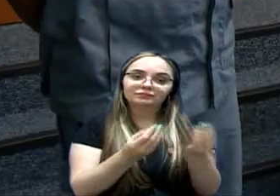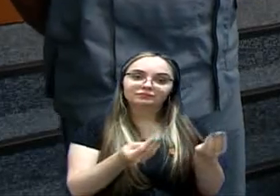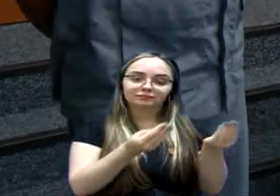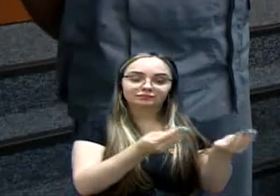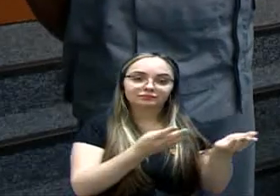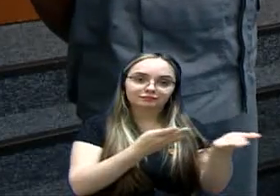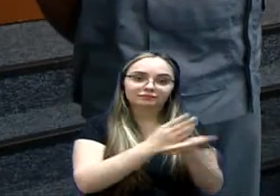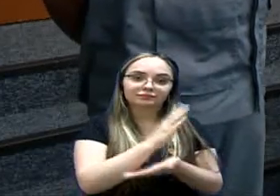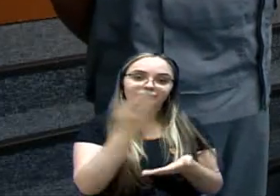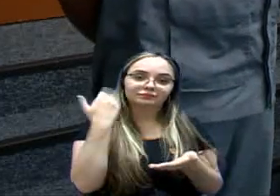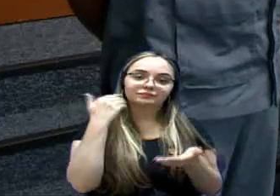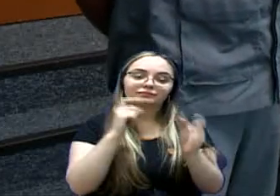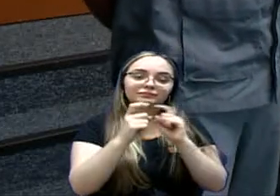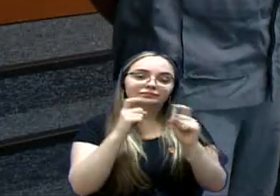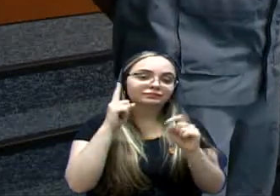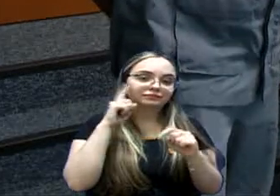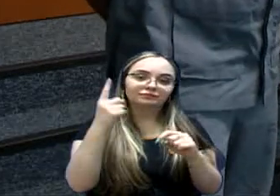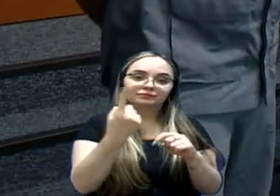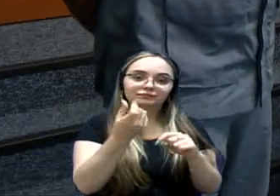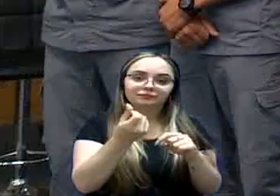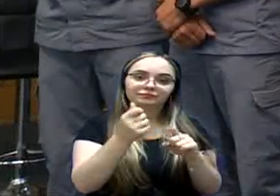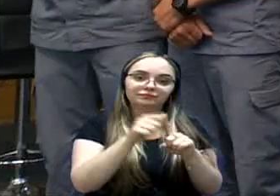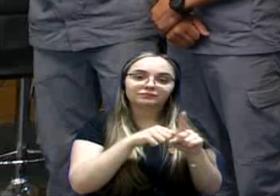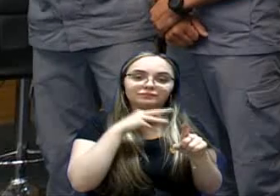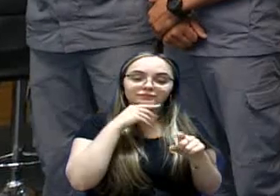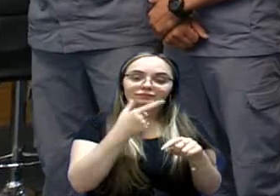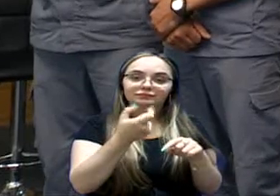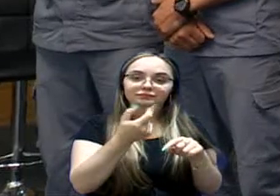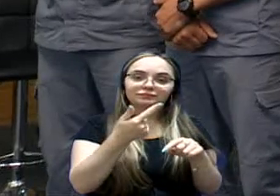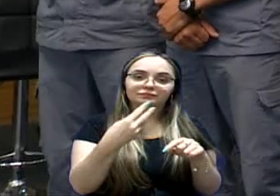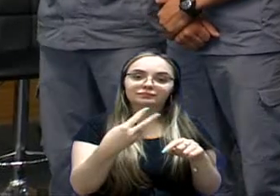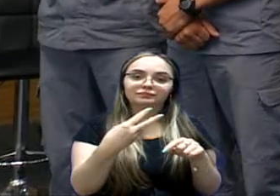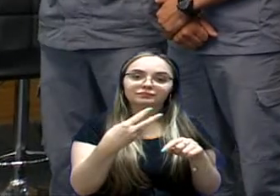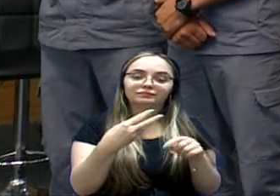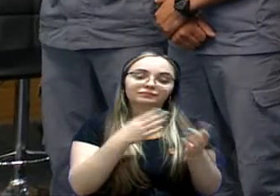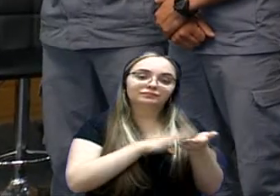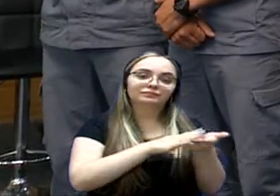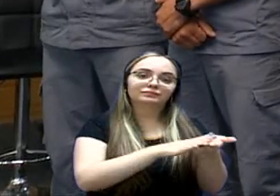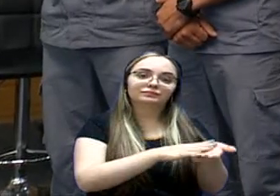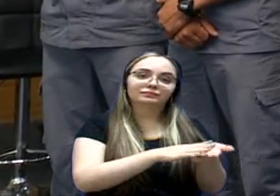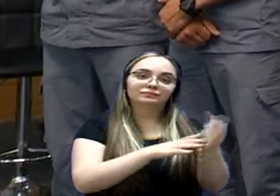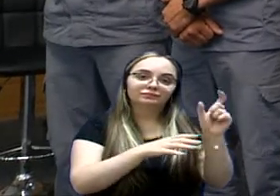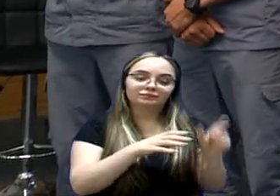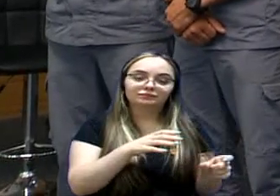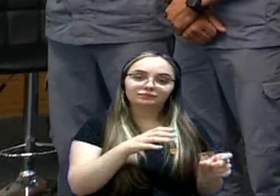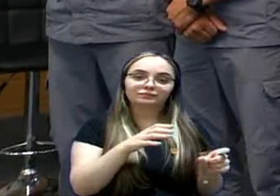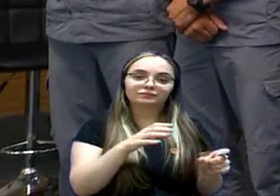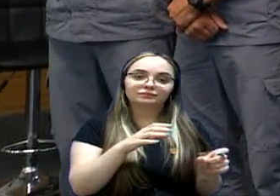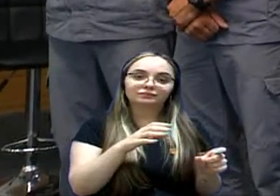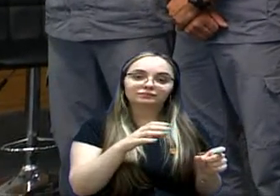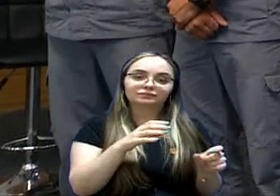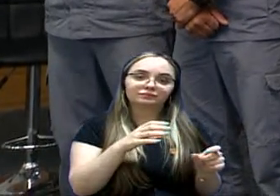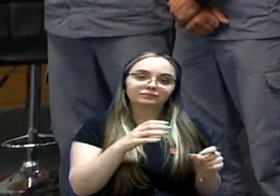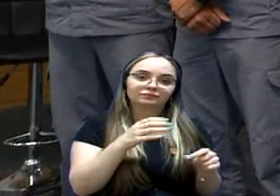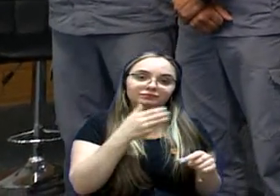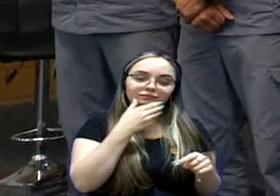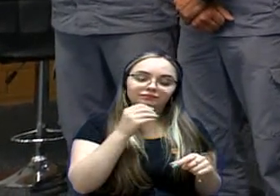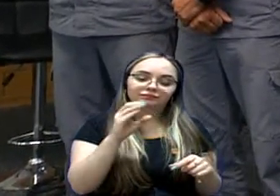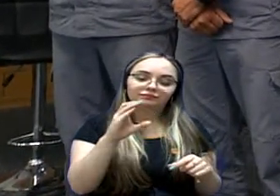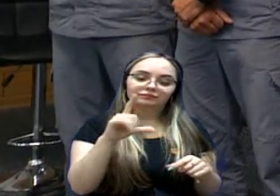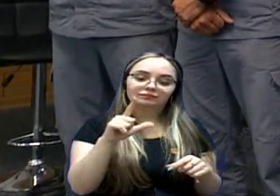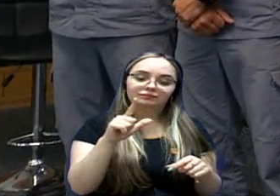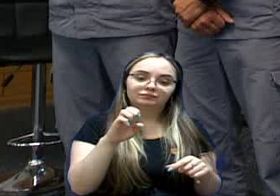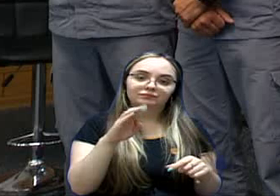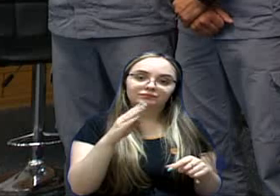conforme aprovado em sua reunião do dia 16 de março de 2023, homenageia o cabo do Corpo de Bombeiros de Sorocaba, Kleber de